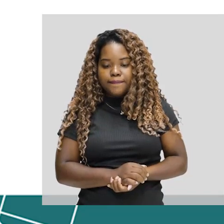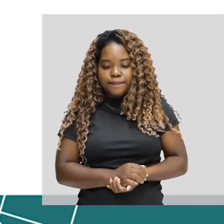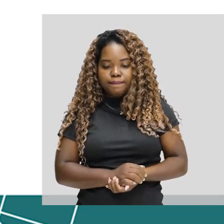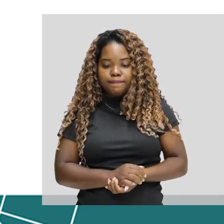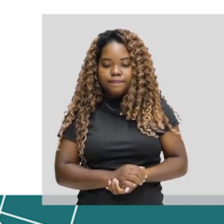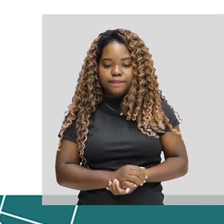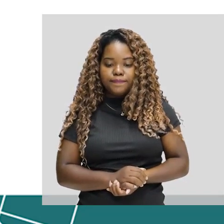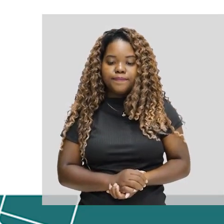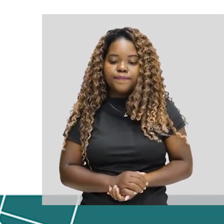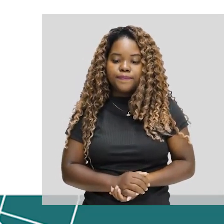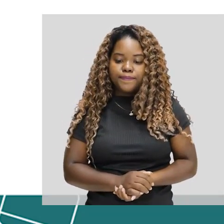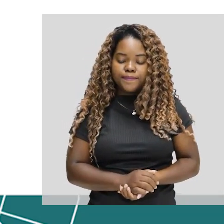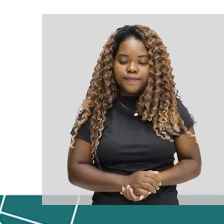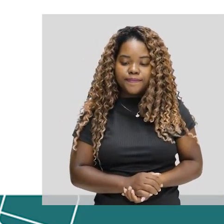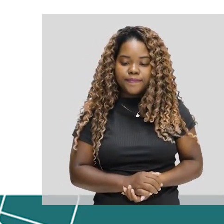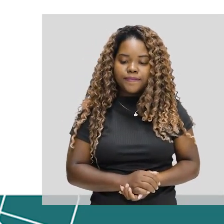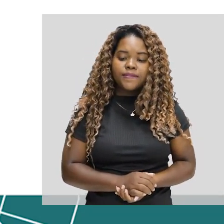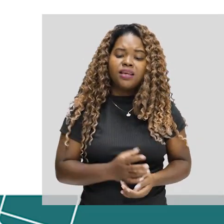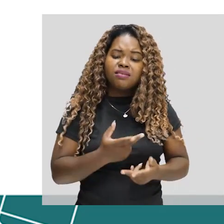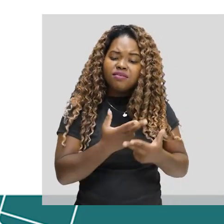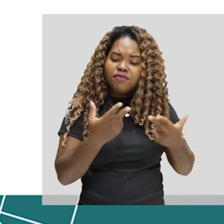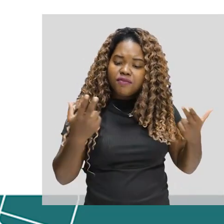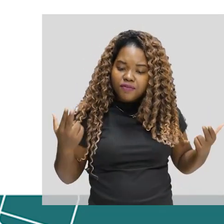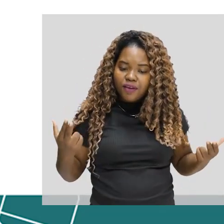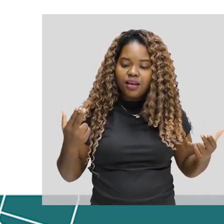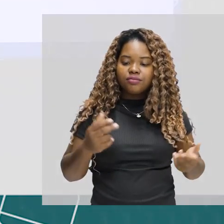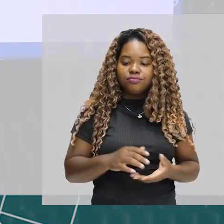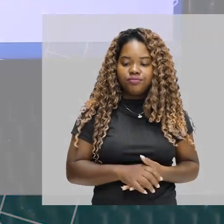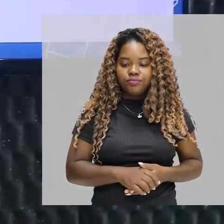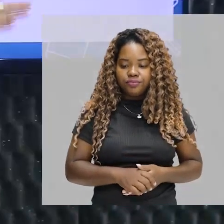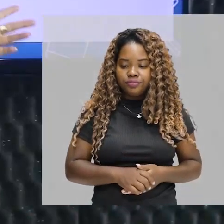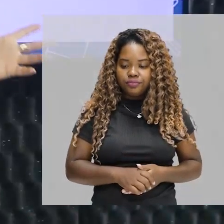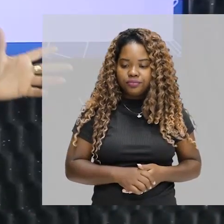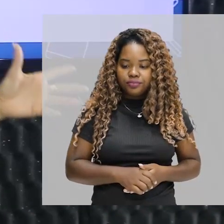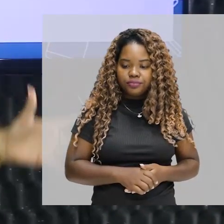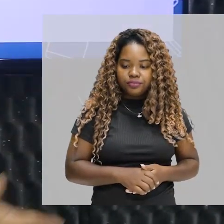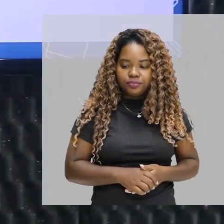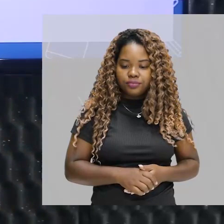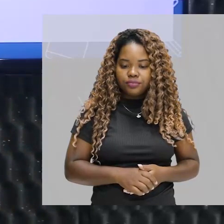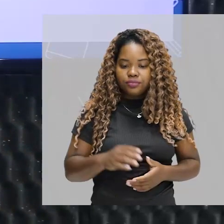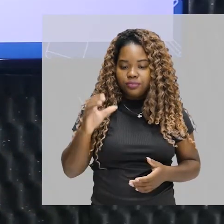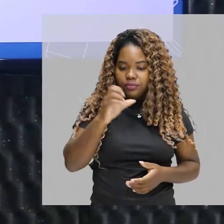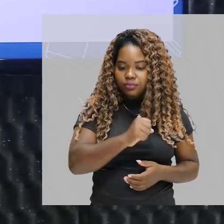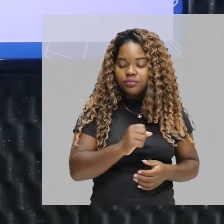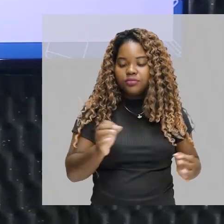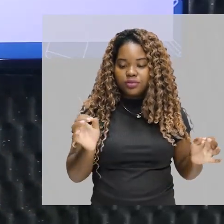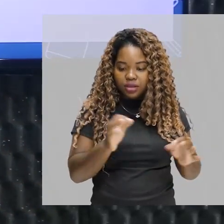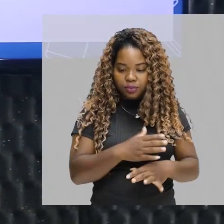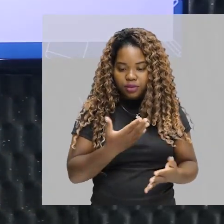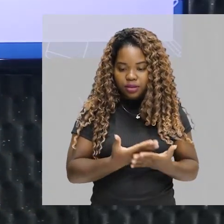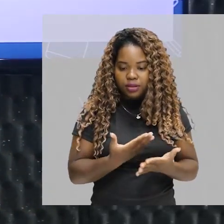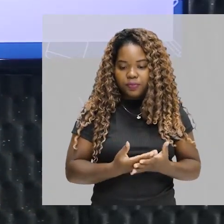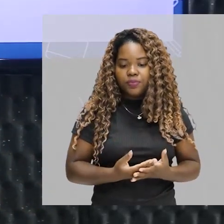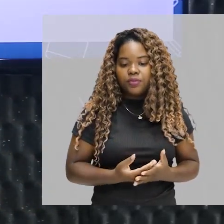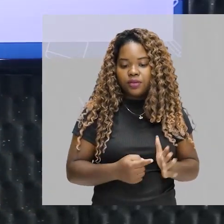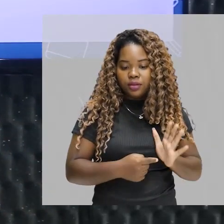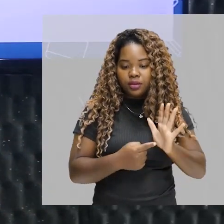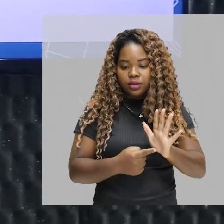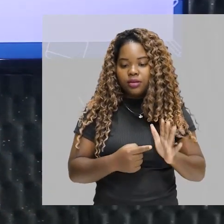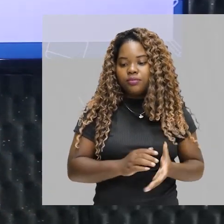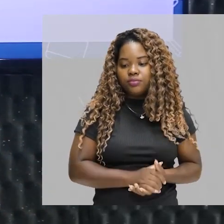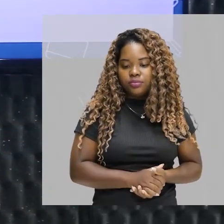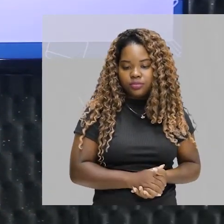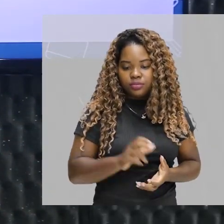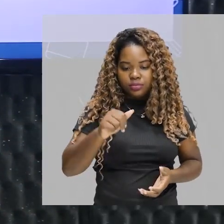né, objetos humanizados, enfim, tem uma série de coisas. Então, vamos ver rapidinho para encerrar essa aula a apresentação da